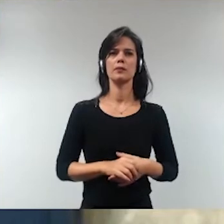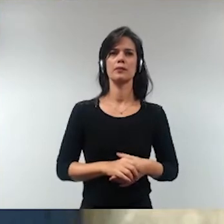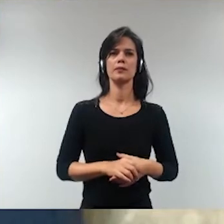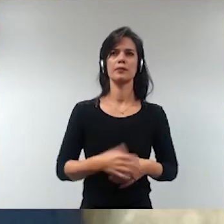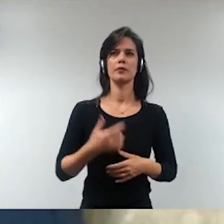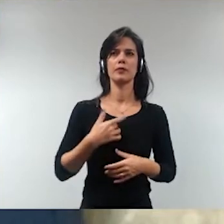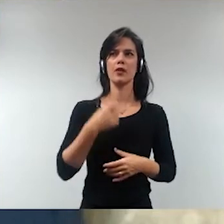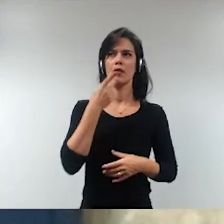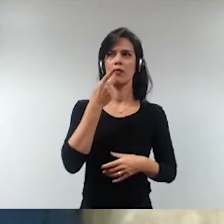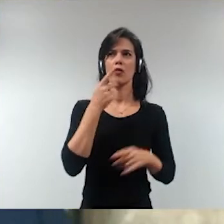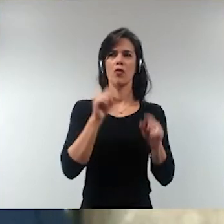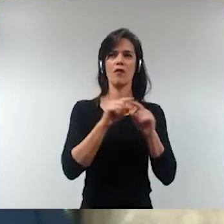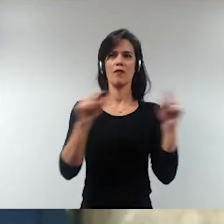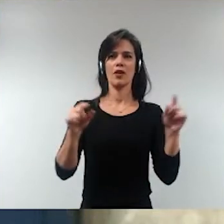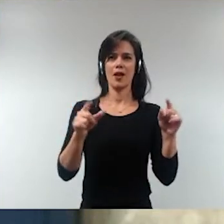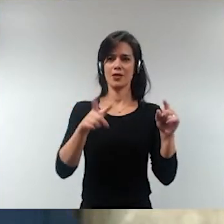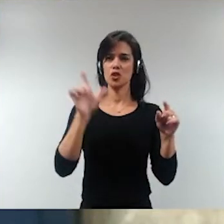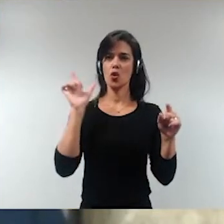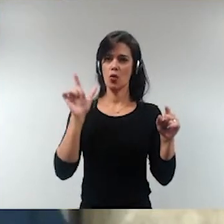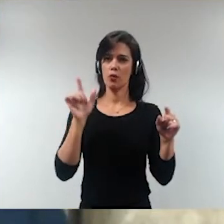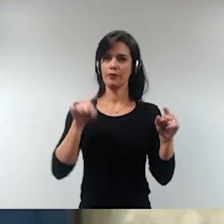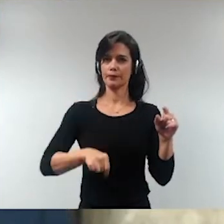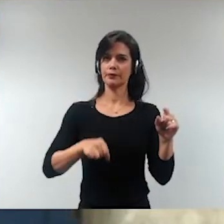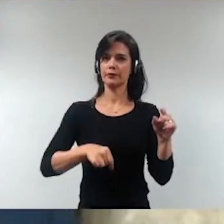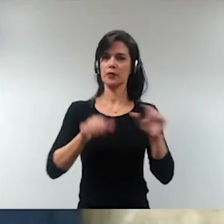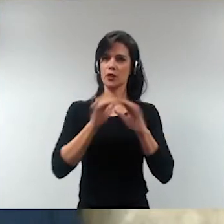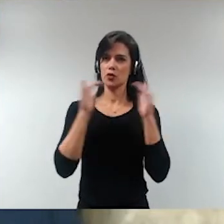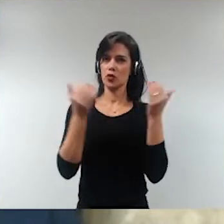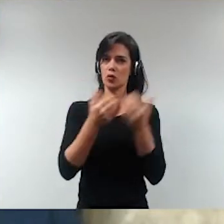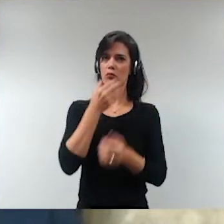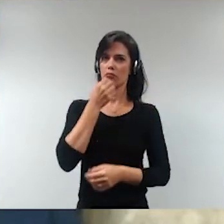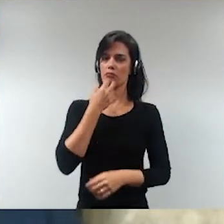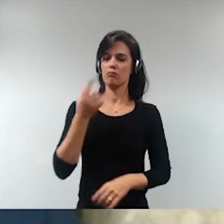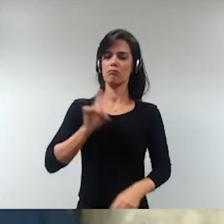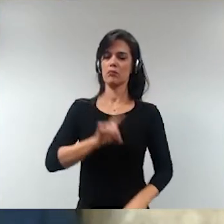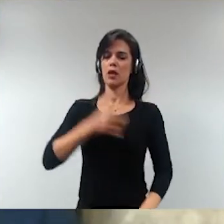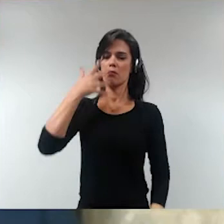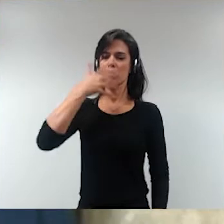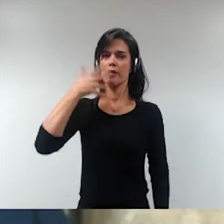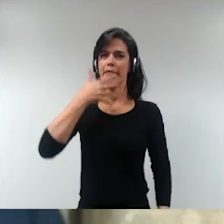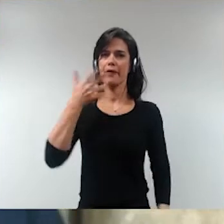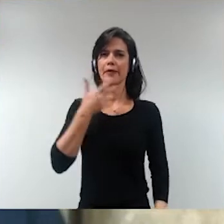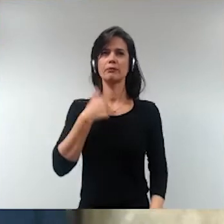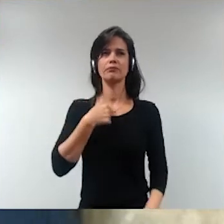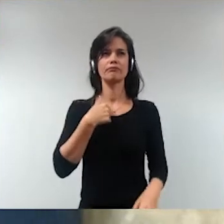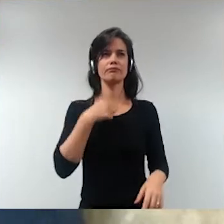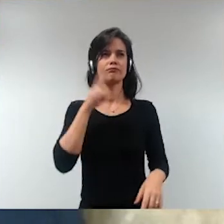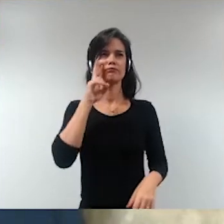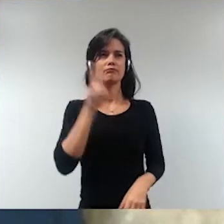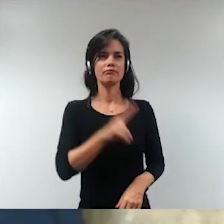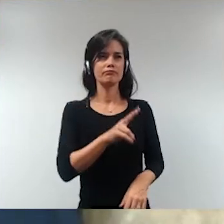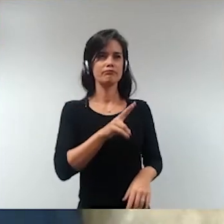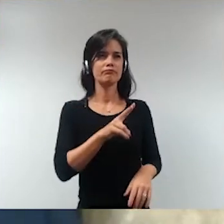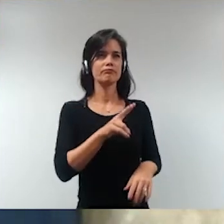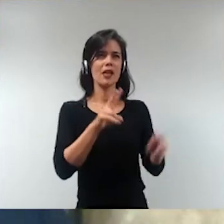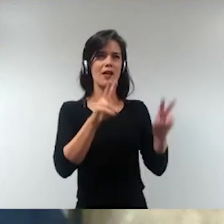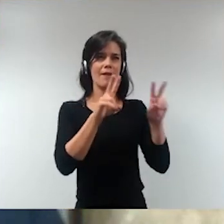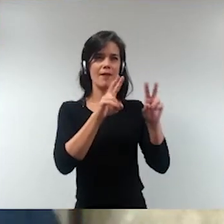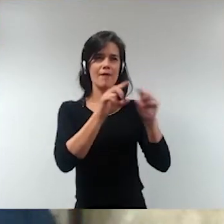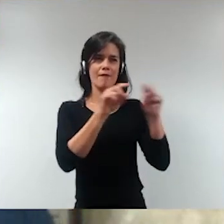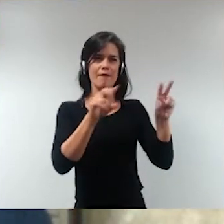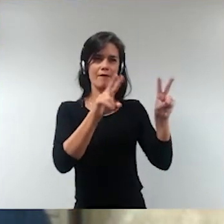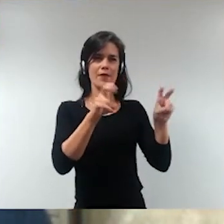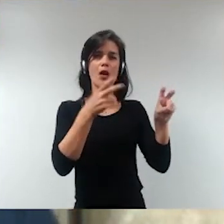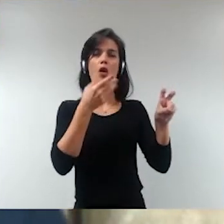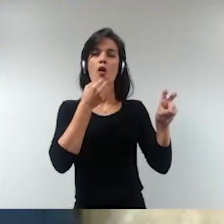uma frase ontem, na palestra que fez aqui nesse congresso, que eu disse, essa frase aí marcou e eu tenho que utilizar ela.